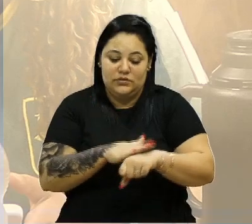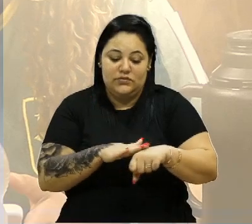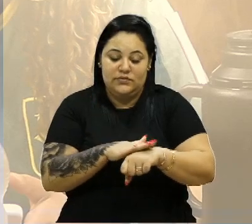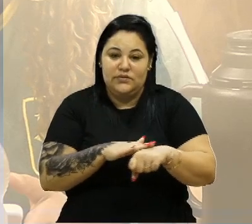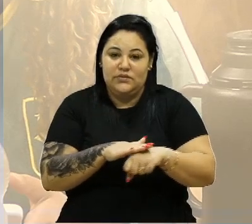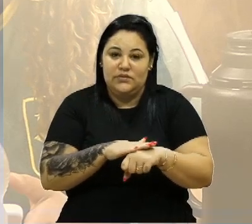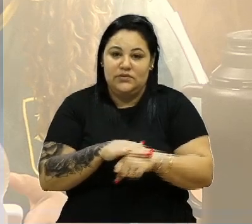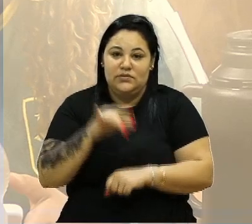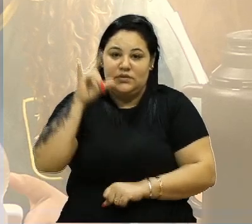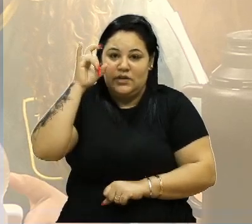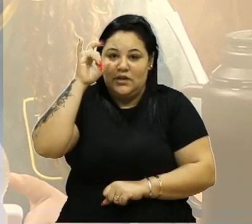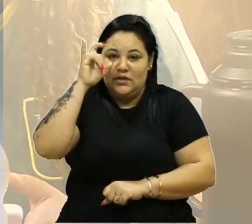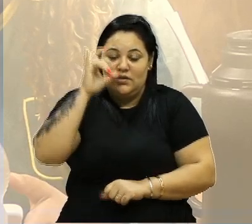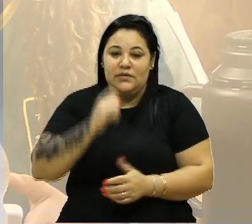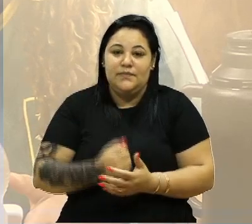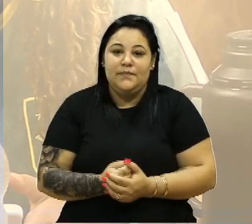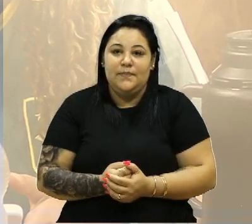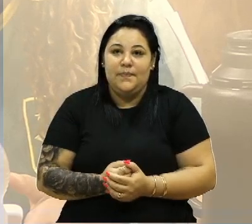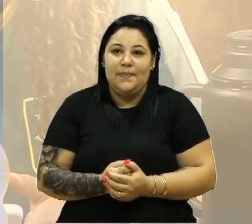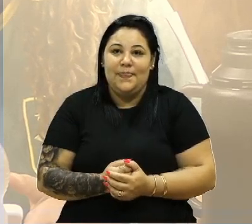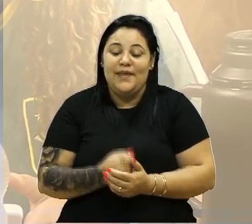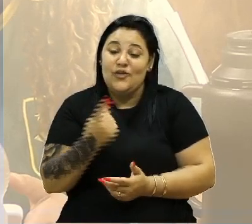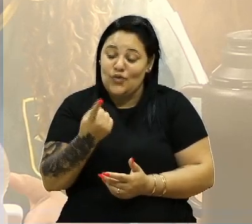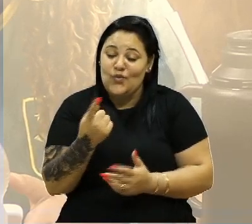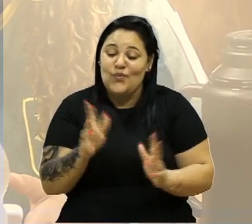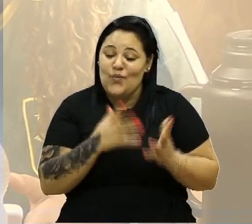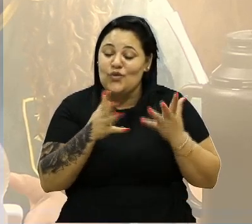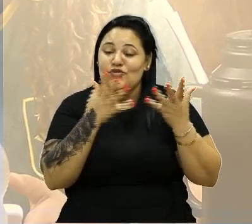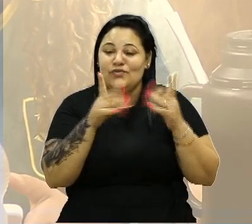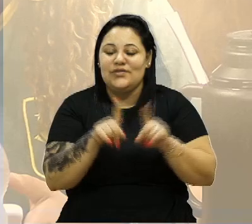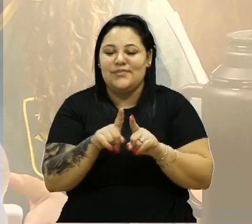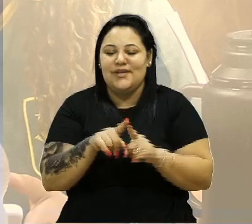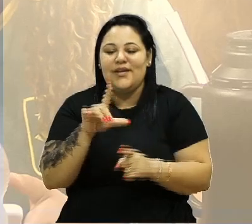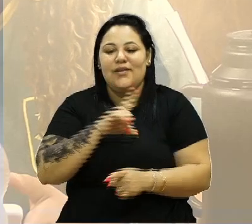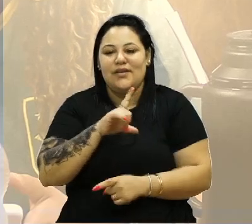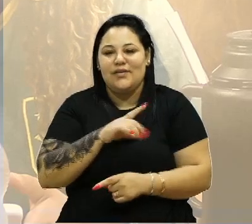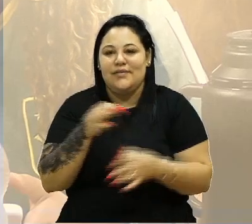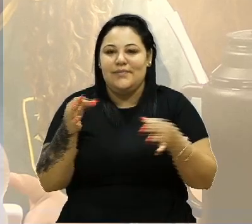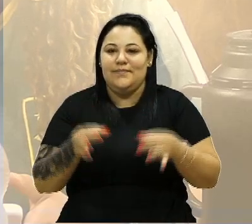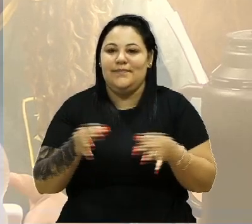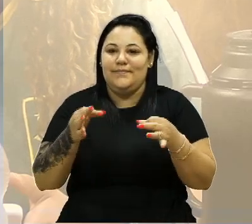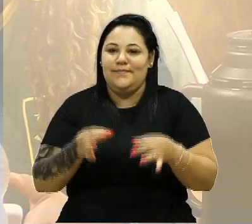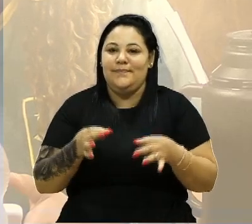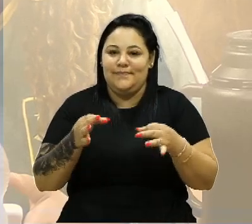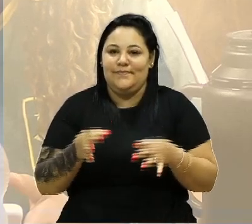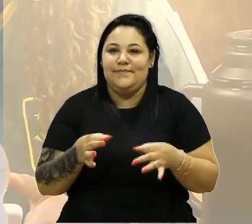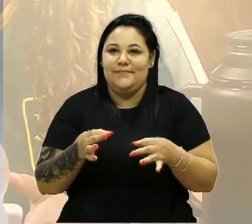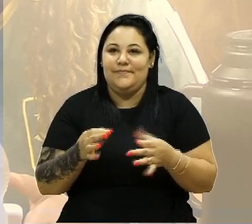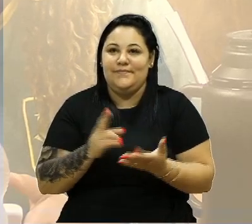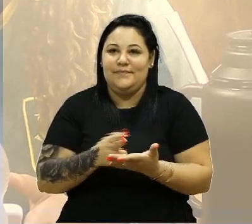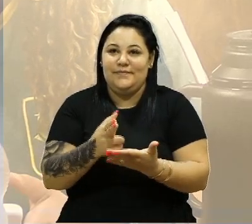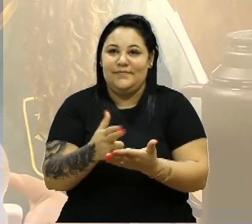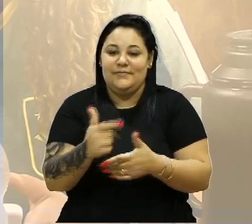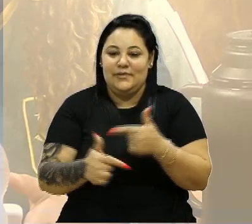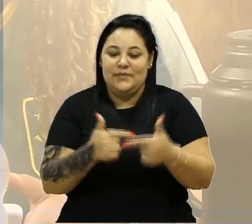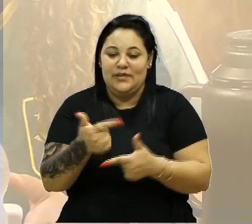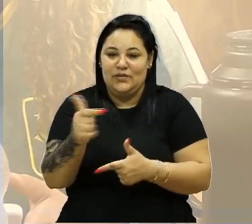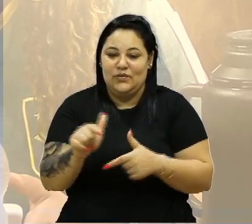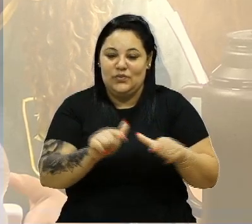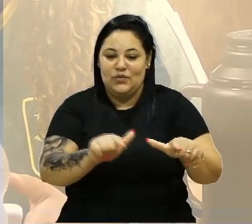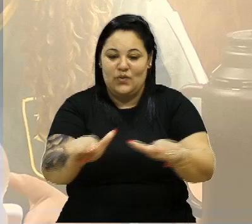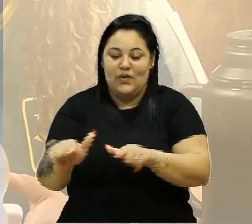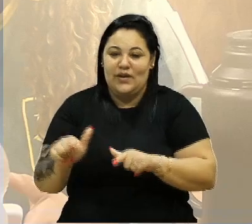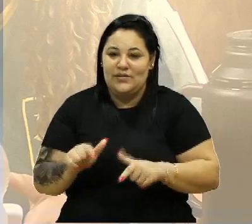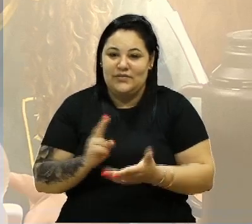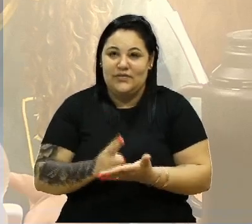Instagram e o senhor foi um grande incentivador. Certamente o senhor vai contribuir em outros espaços e a gente vai seguir a amizade aí